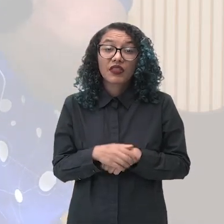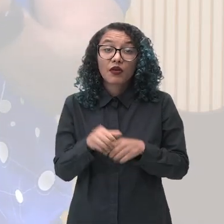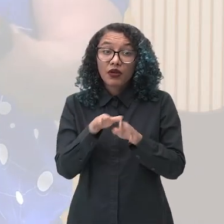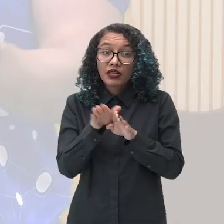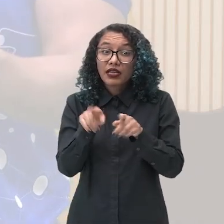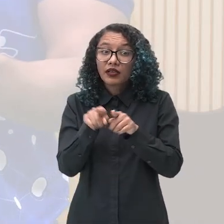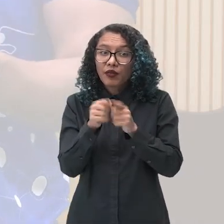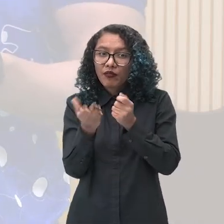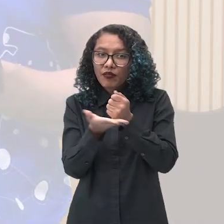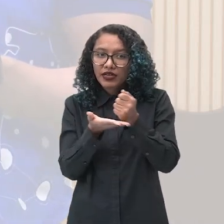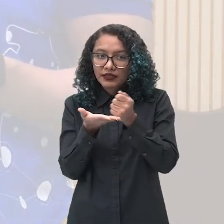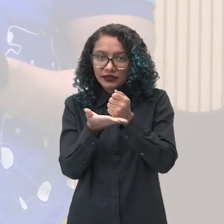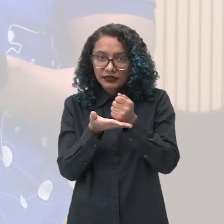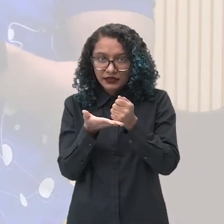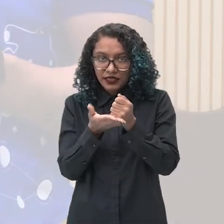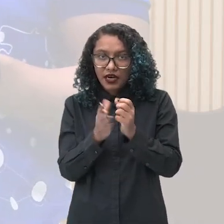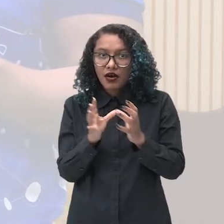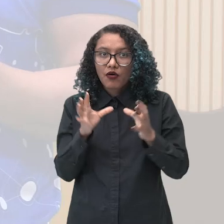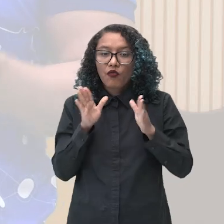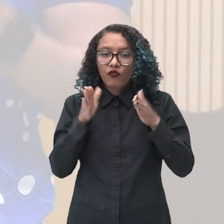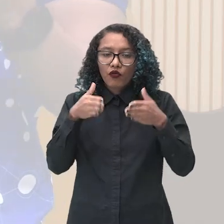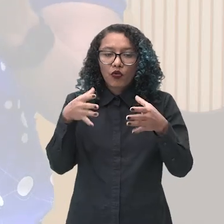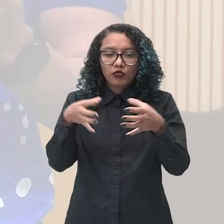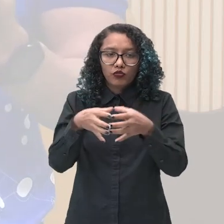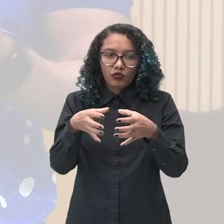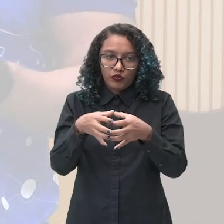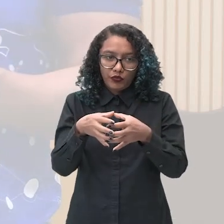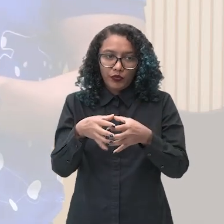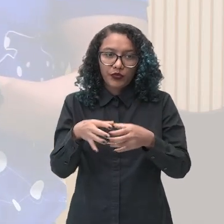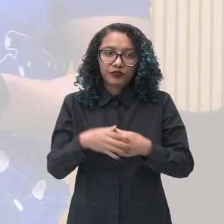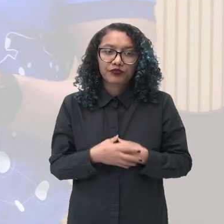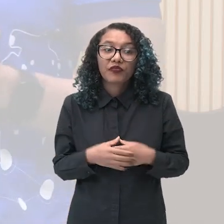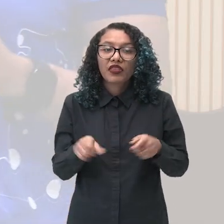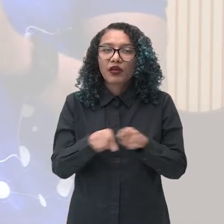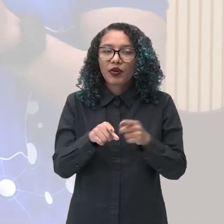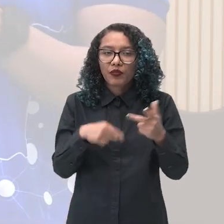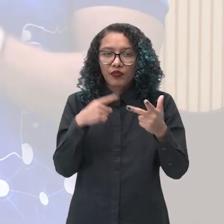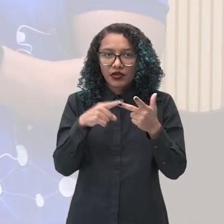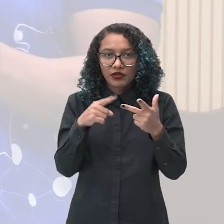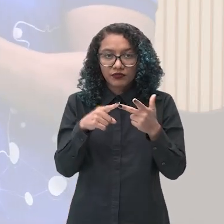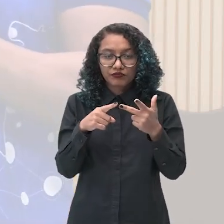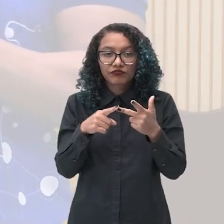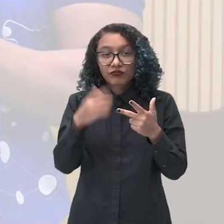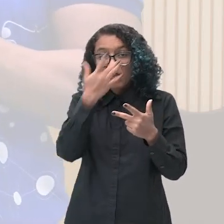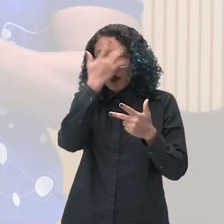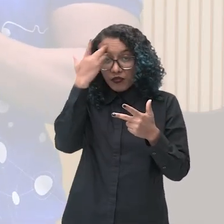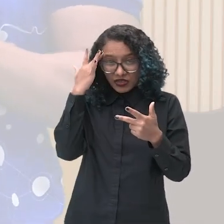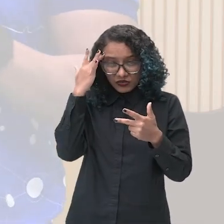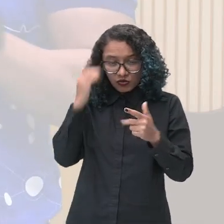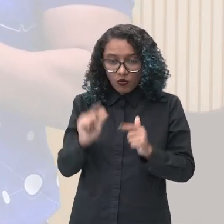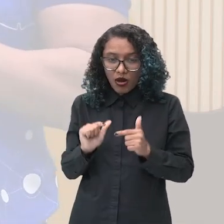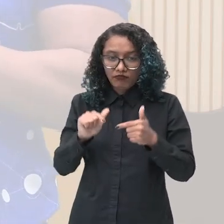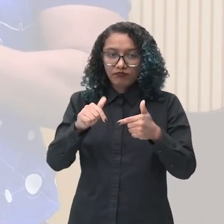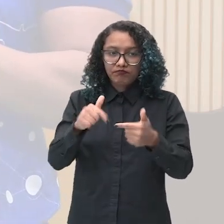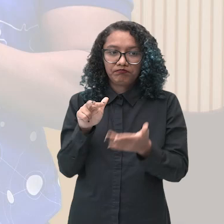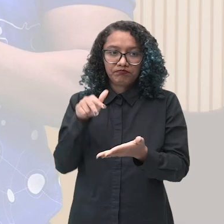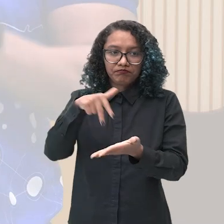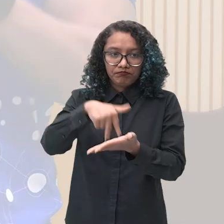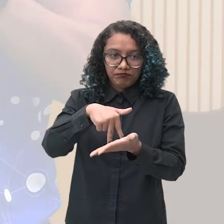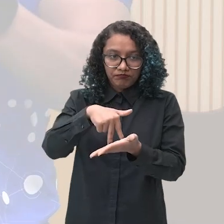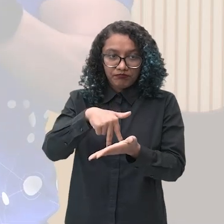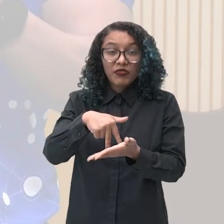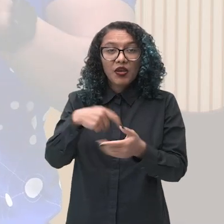esse movimento social, tá bom? Pessoas também engajadas. E essas pessoas engajadas, elas têm normalmente que